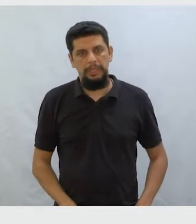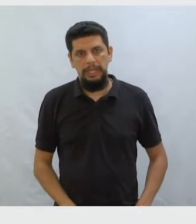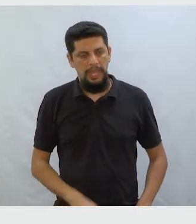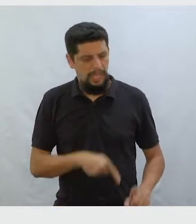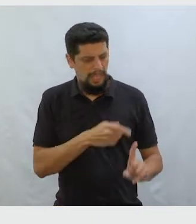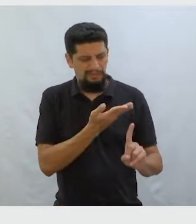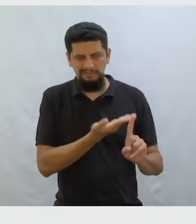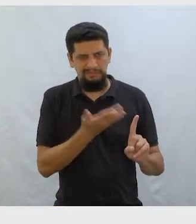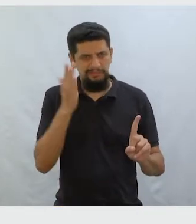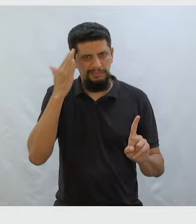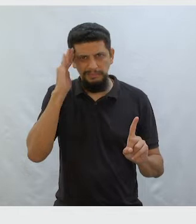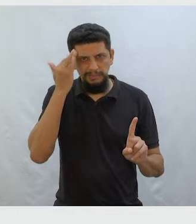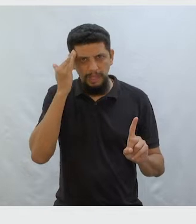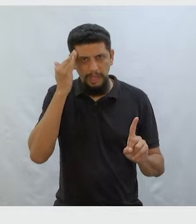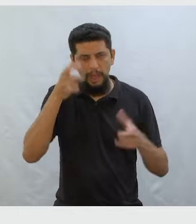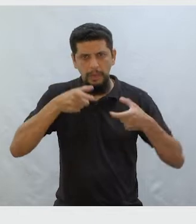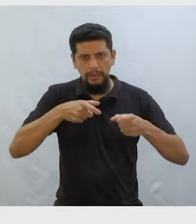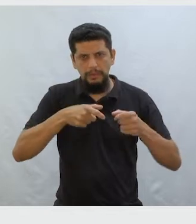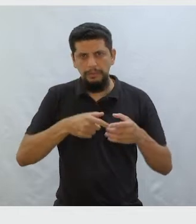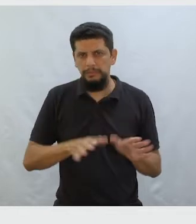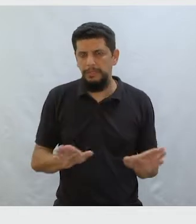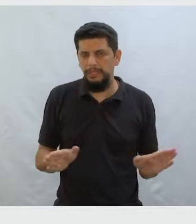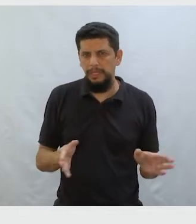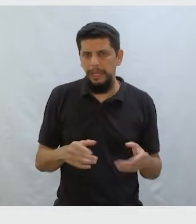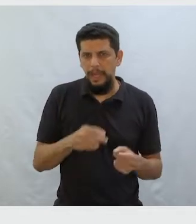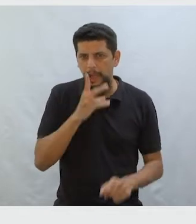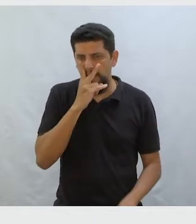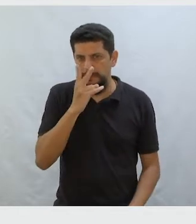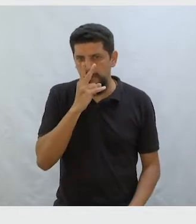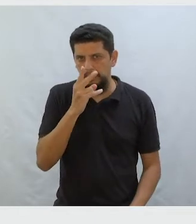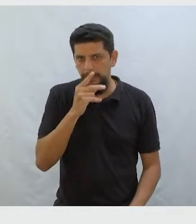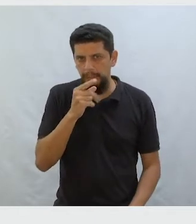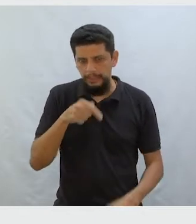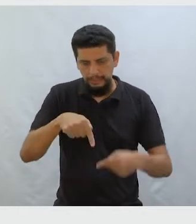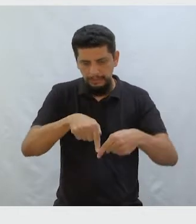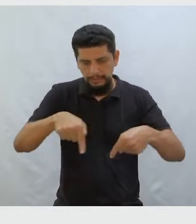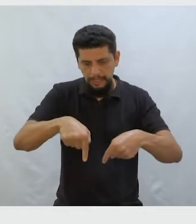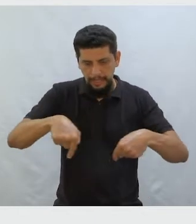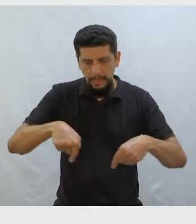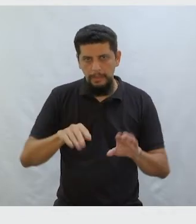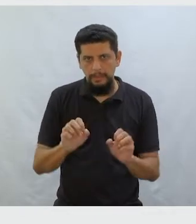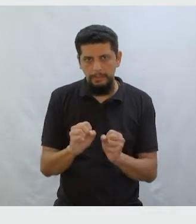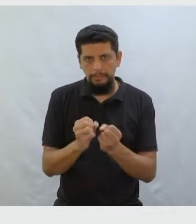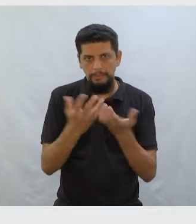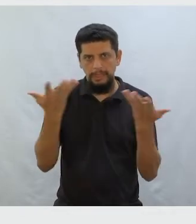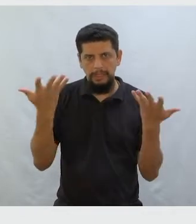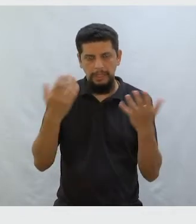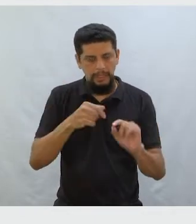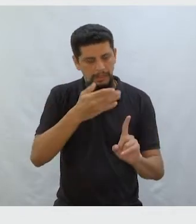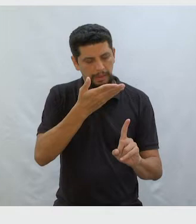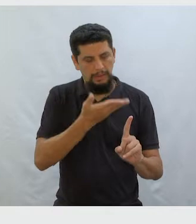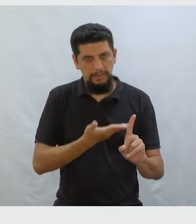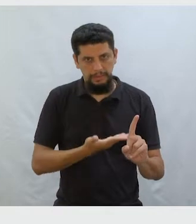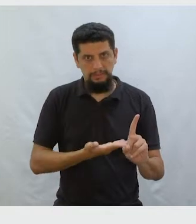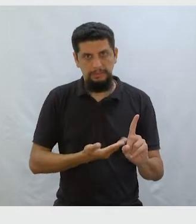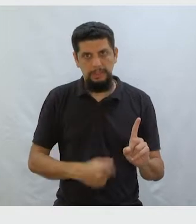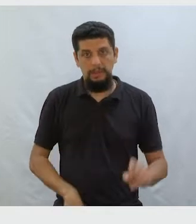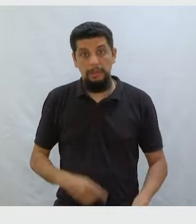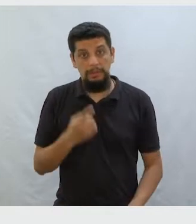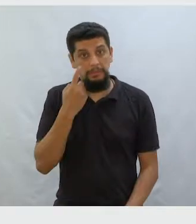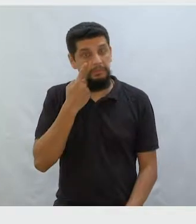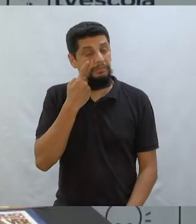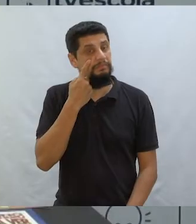Pedrinho não entendia bem Onde ficava ele achava que aquela sala era um milagre que sua avó tinha preparado para